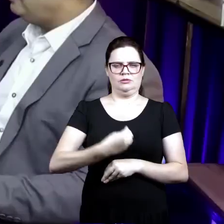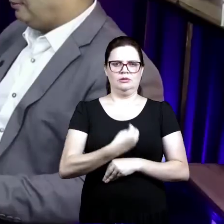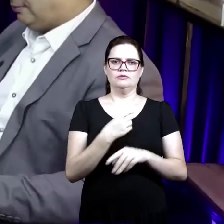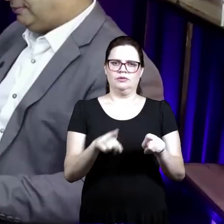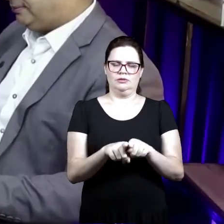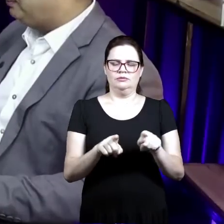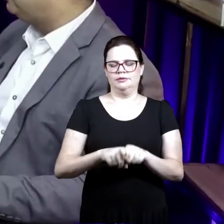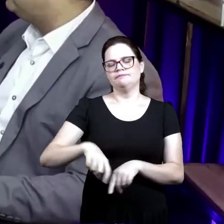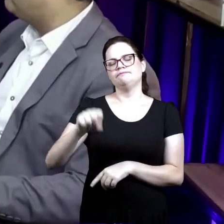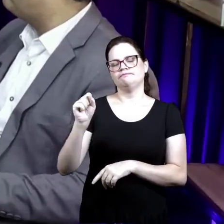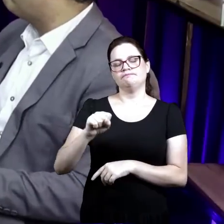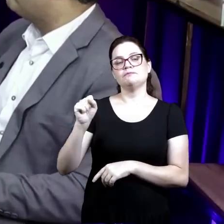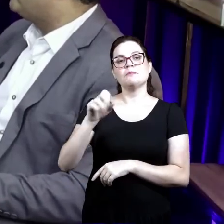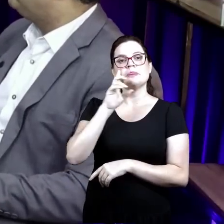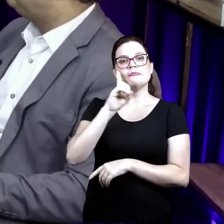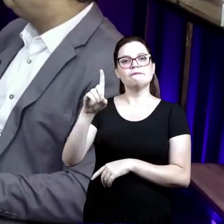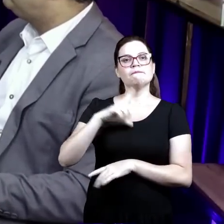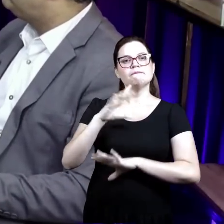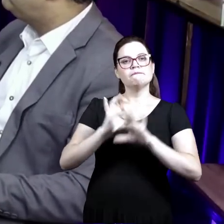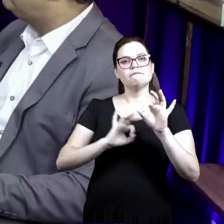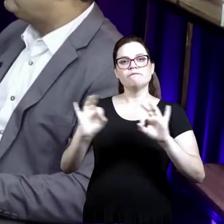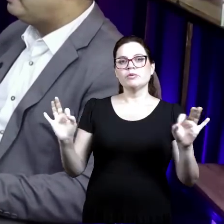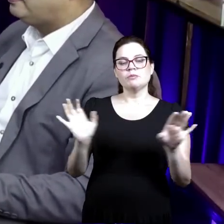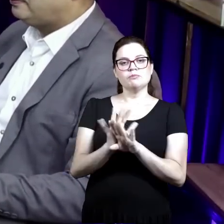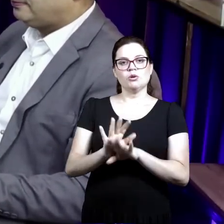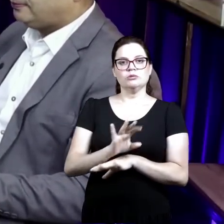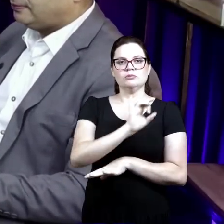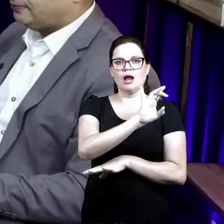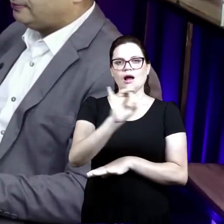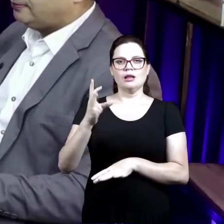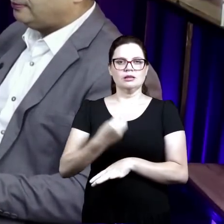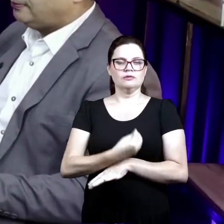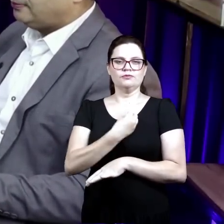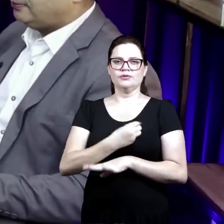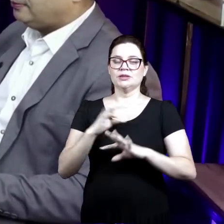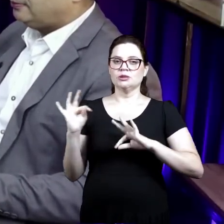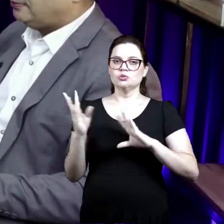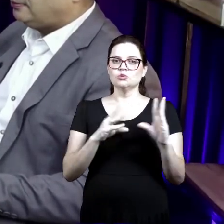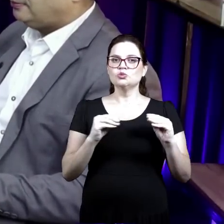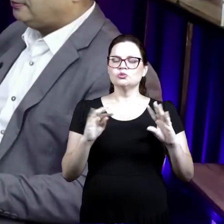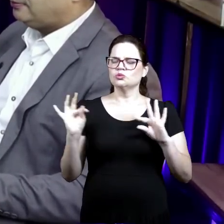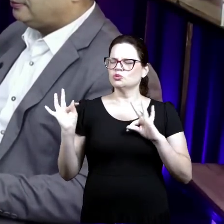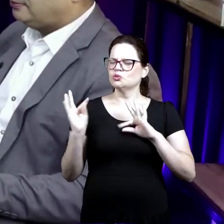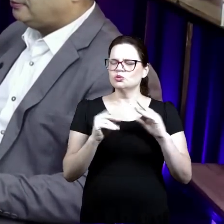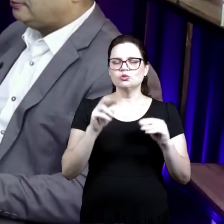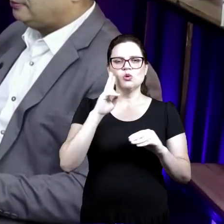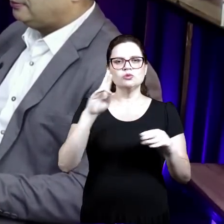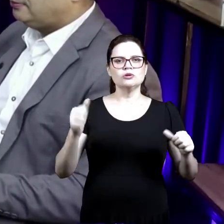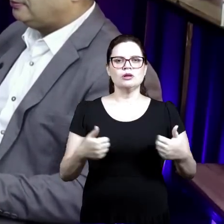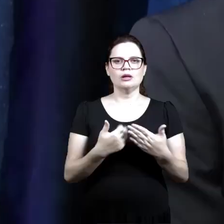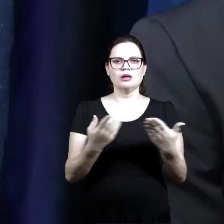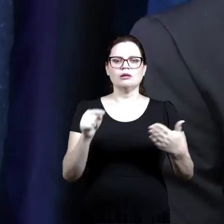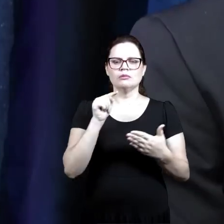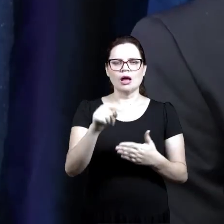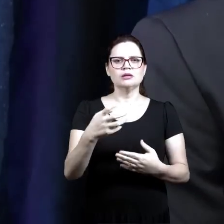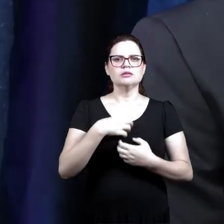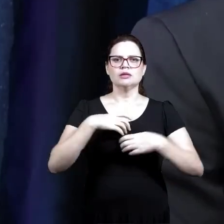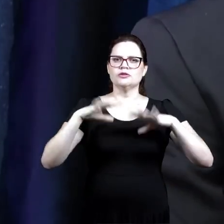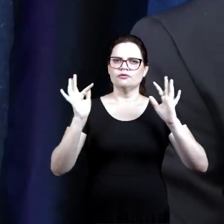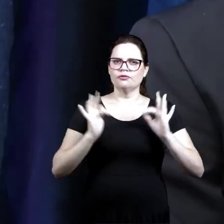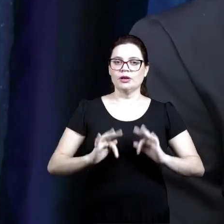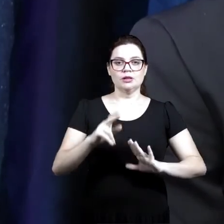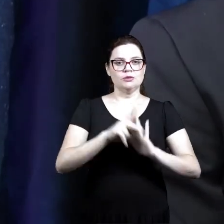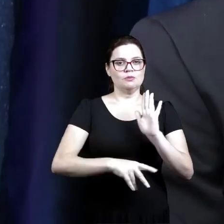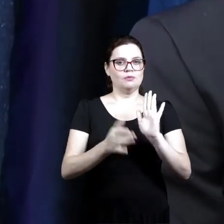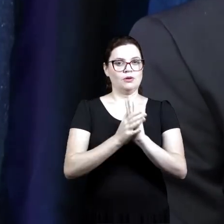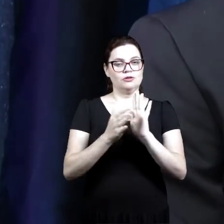Sim, Deus, ele tem preparado para a vida do homem todas as coisas, né? Tudo que o envolve para fazê-lo feliz. O projeto